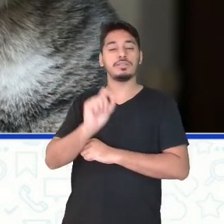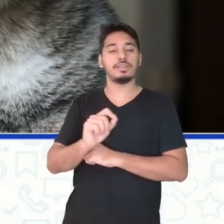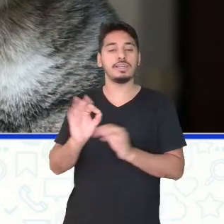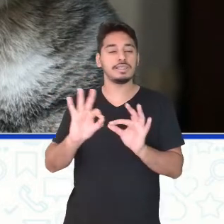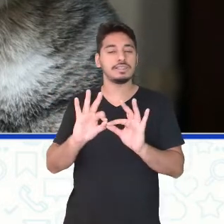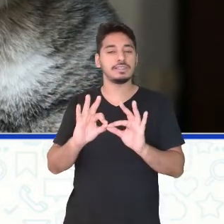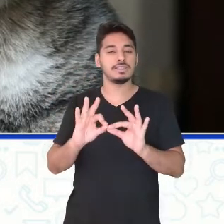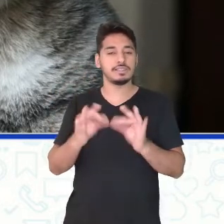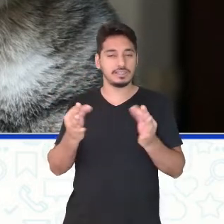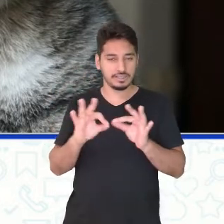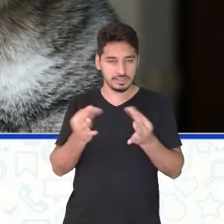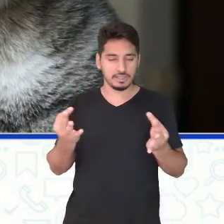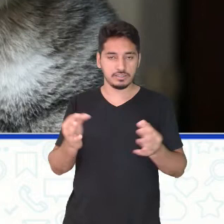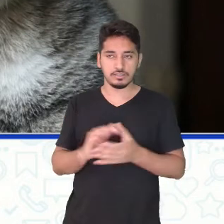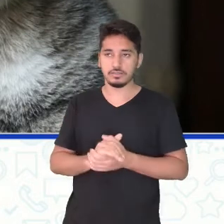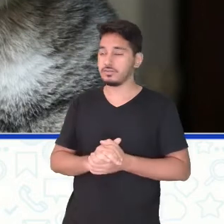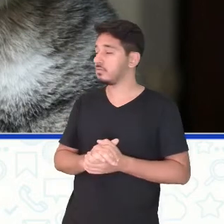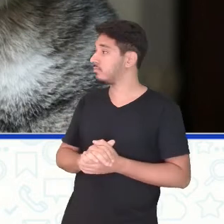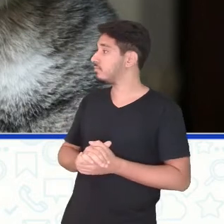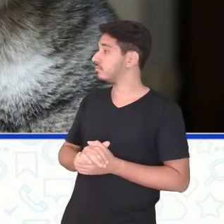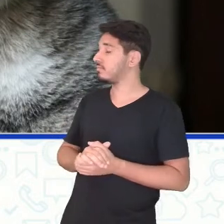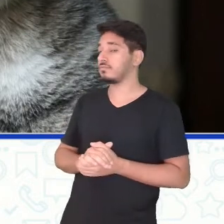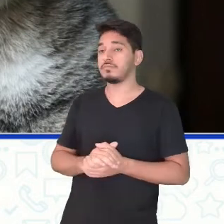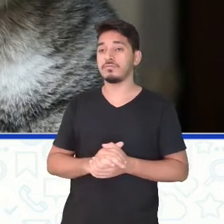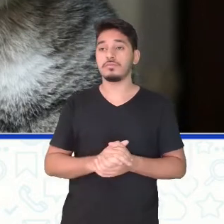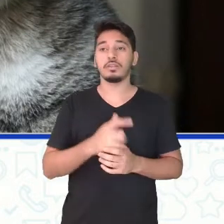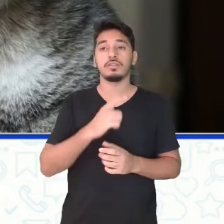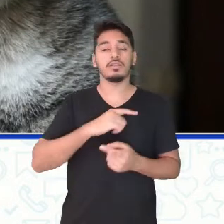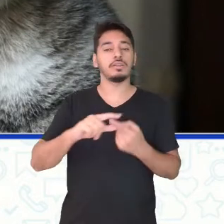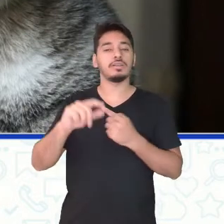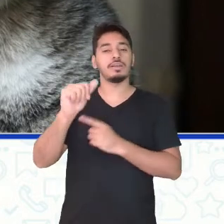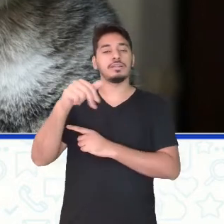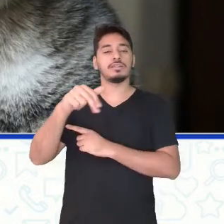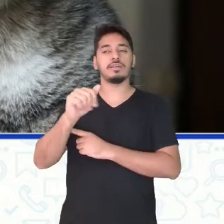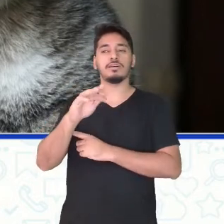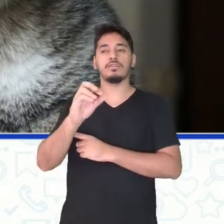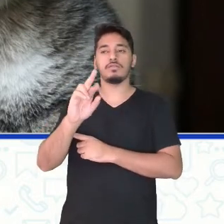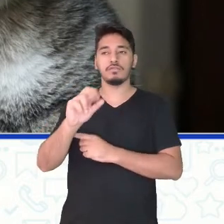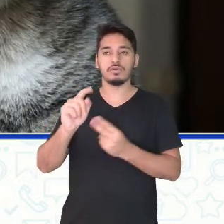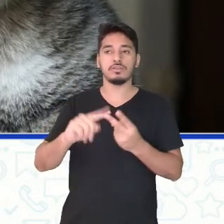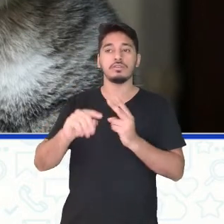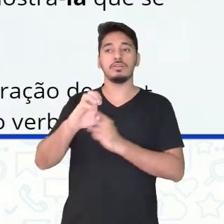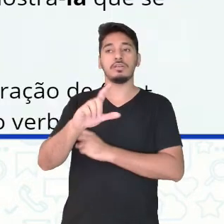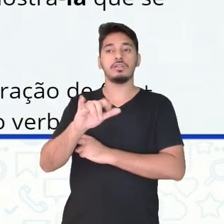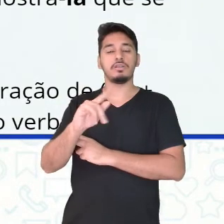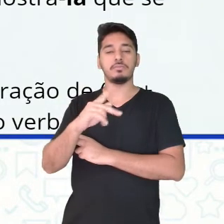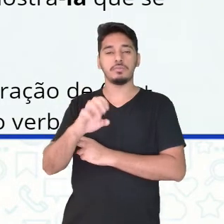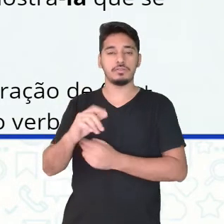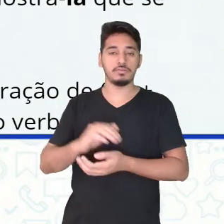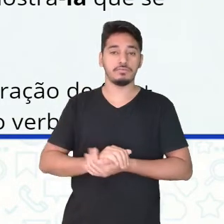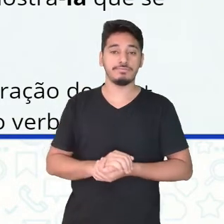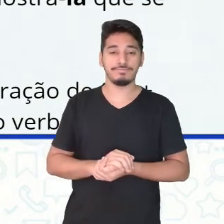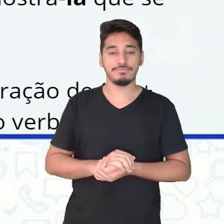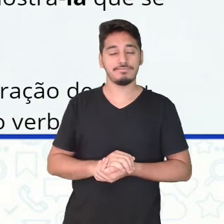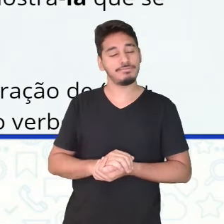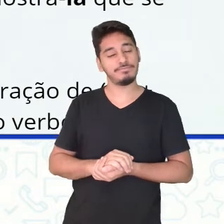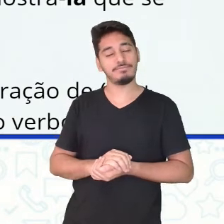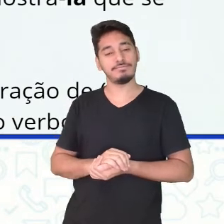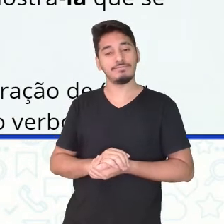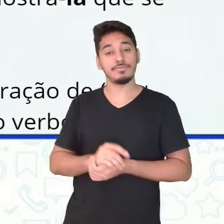as figuras de sintaxe, tá? Como as anáforas, as elipses e as catáforas. O que